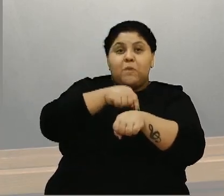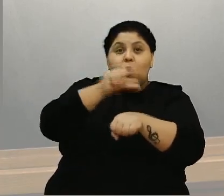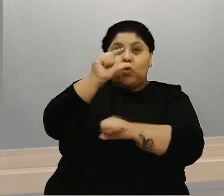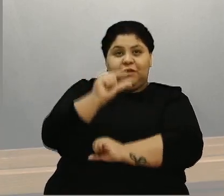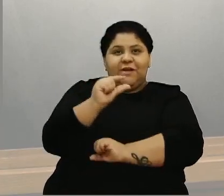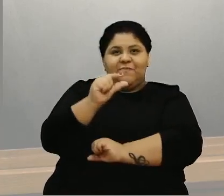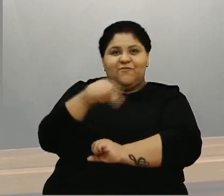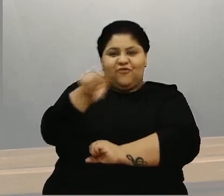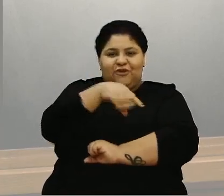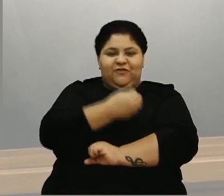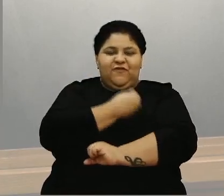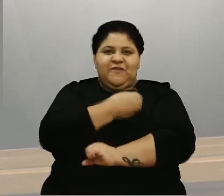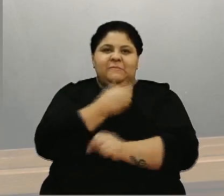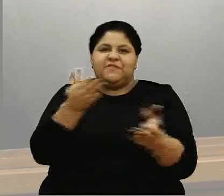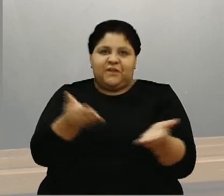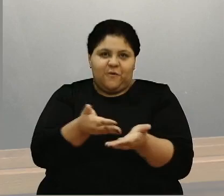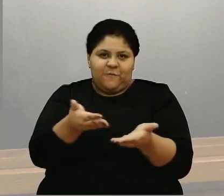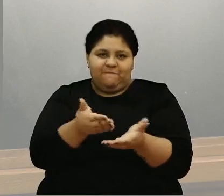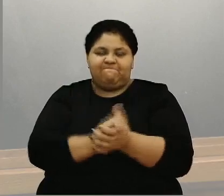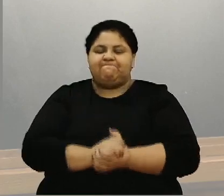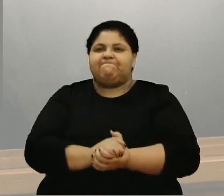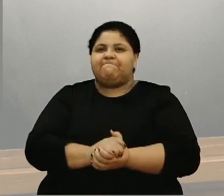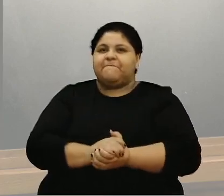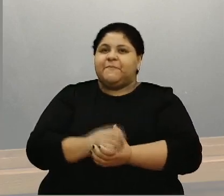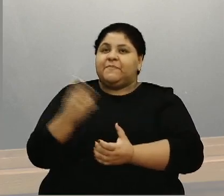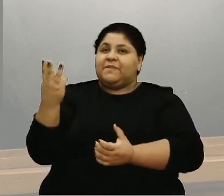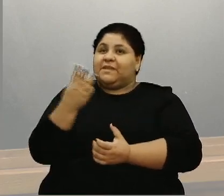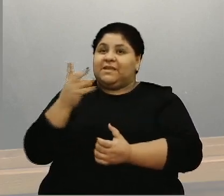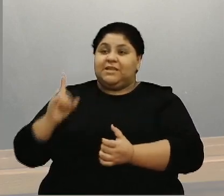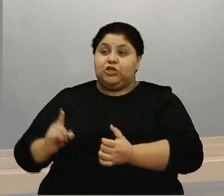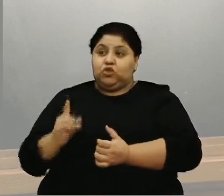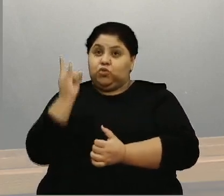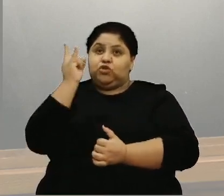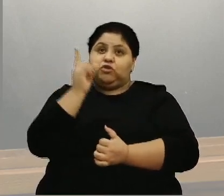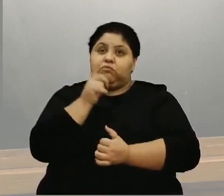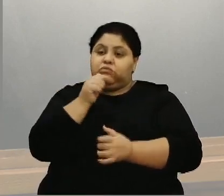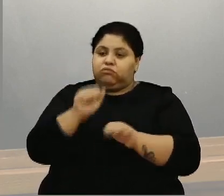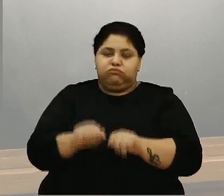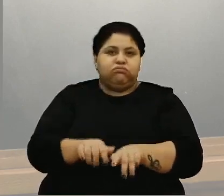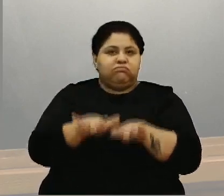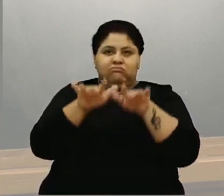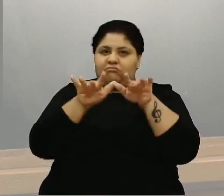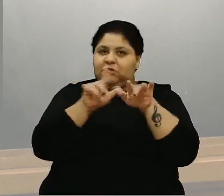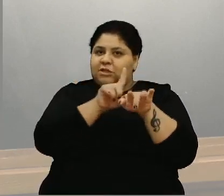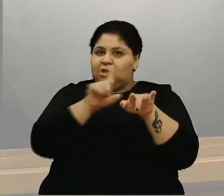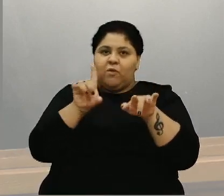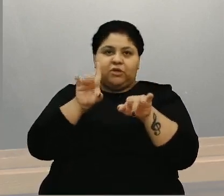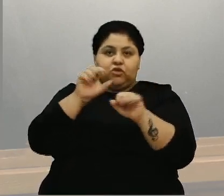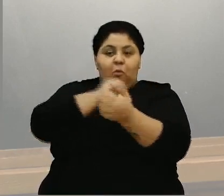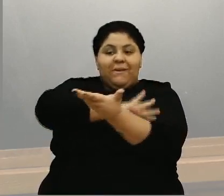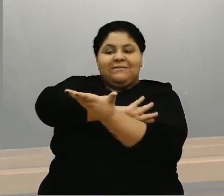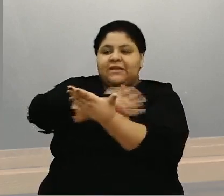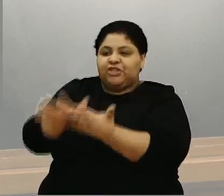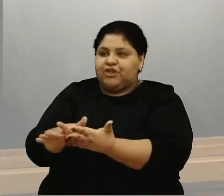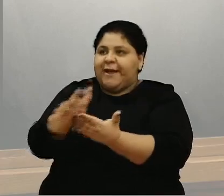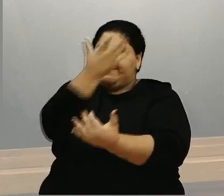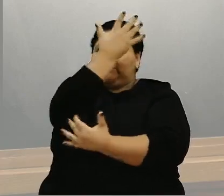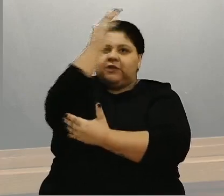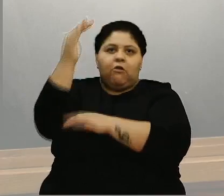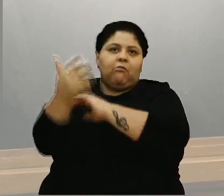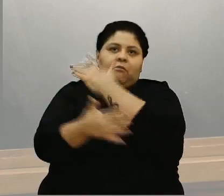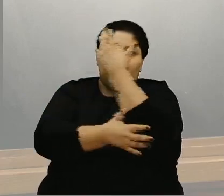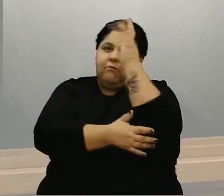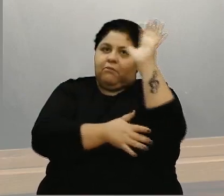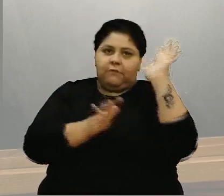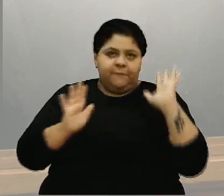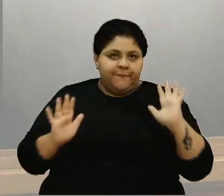estamos vivendo. Essas 3 últimas enchentes não é apenas uma tragédia da natureza, do